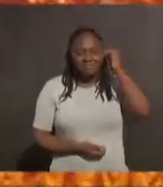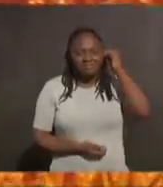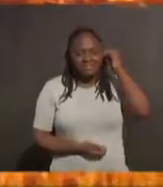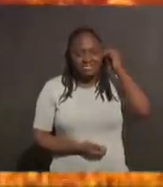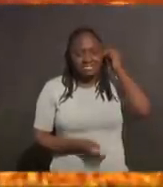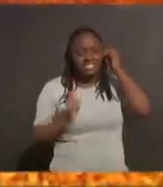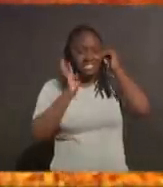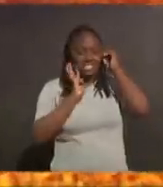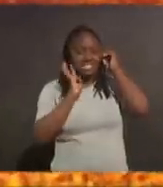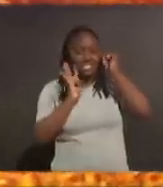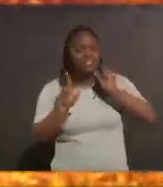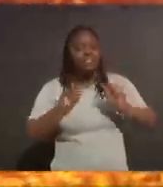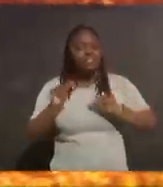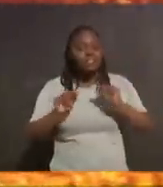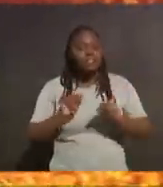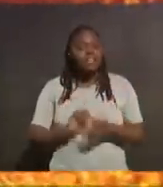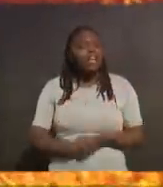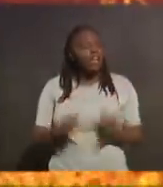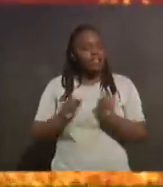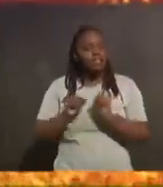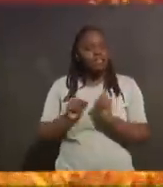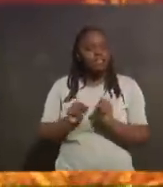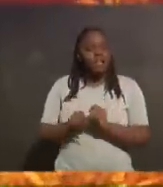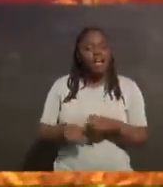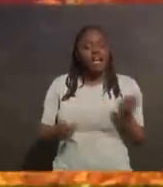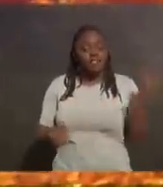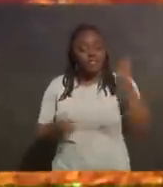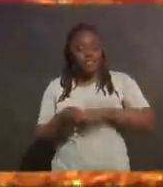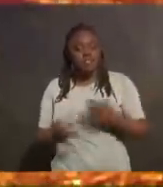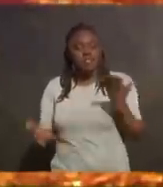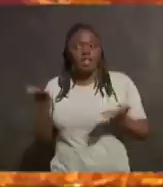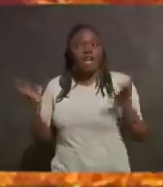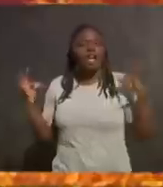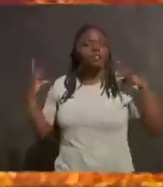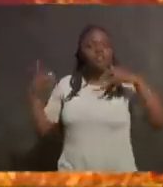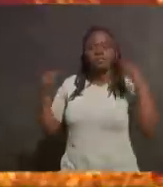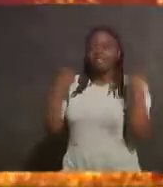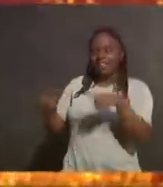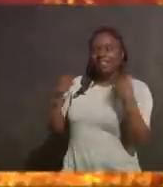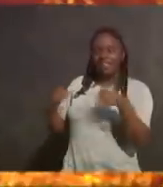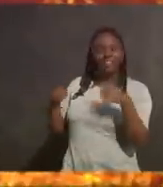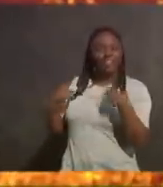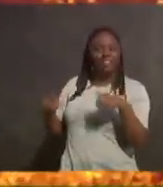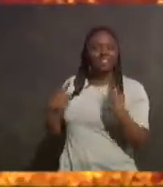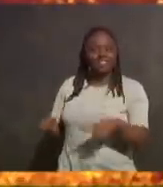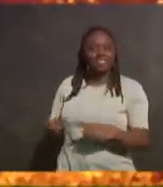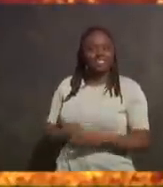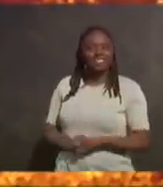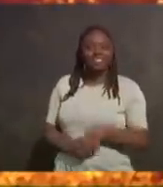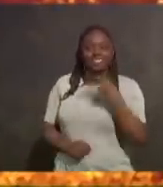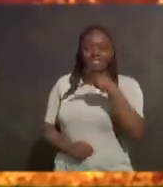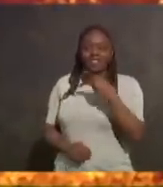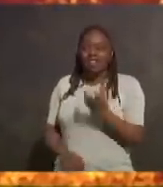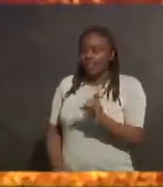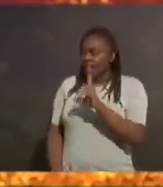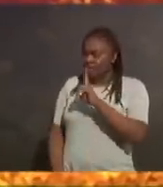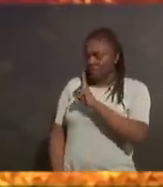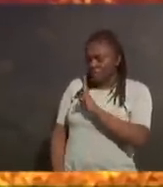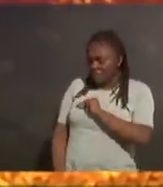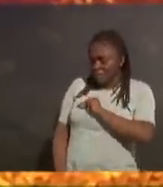Legal desse negócio é que quando você faz isso, aí depois você equilibra, todo mundo fica te zoando. E fala assim: